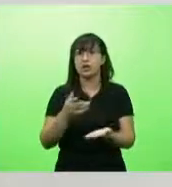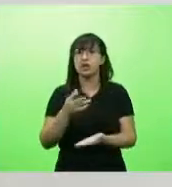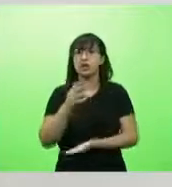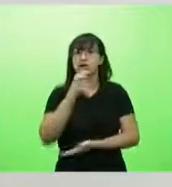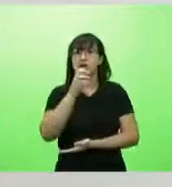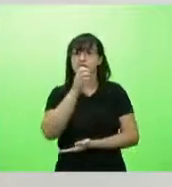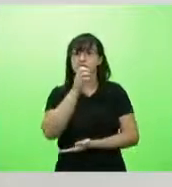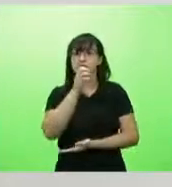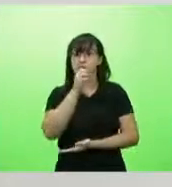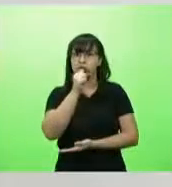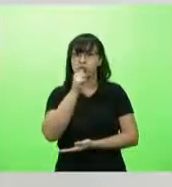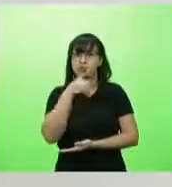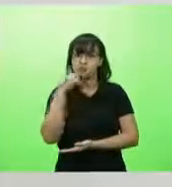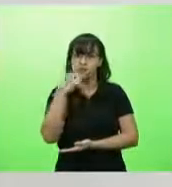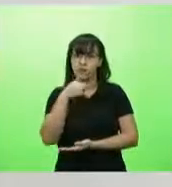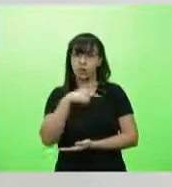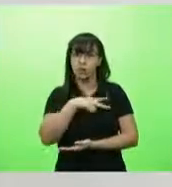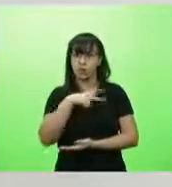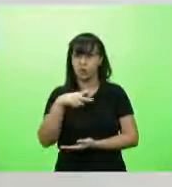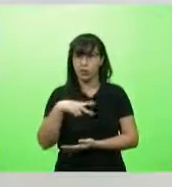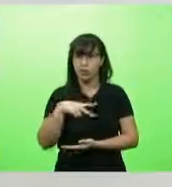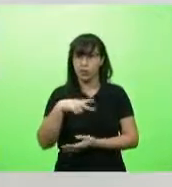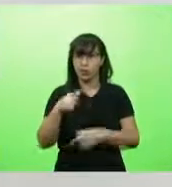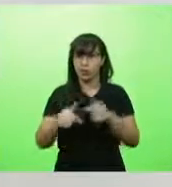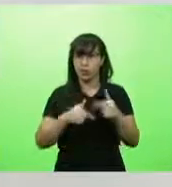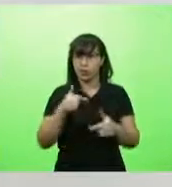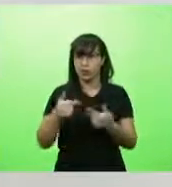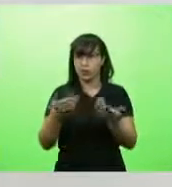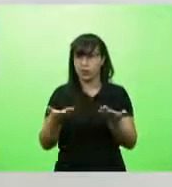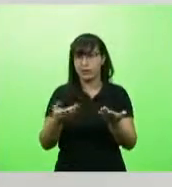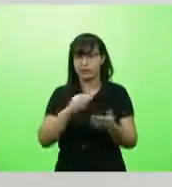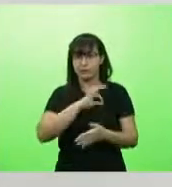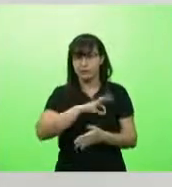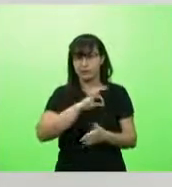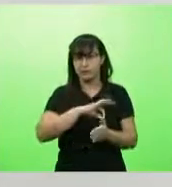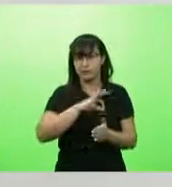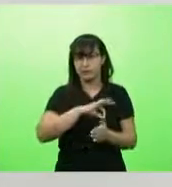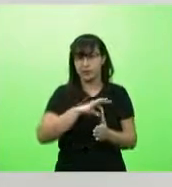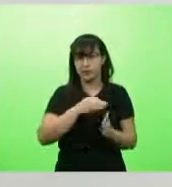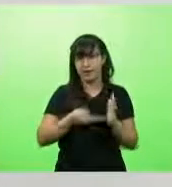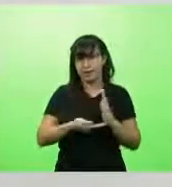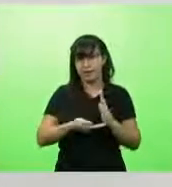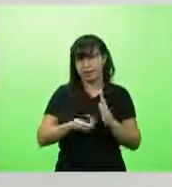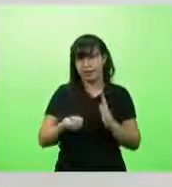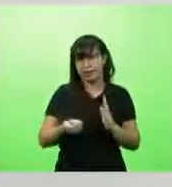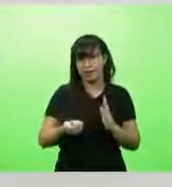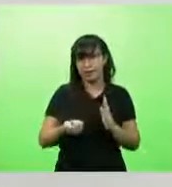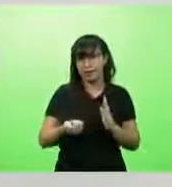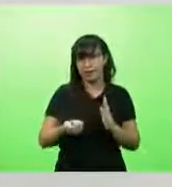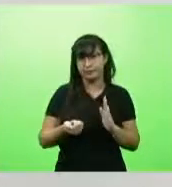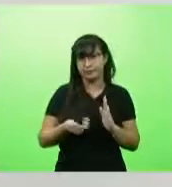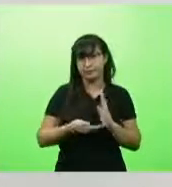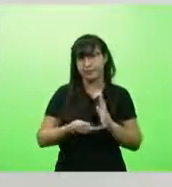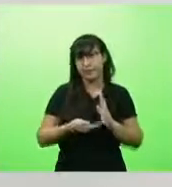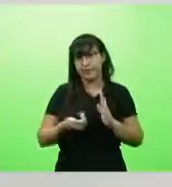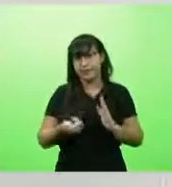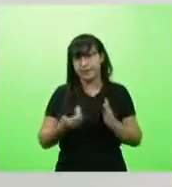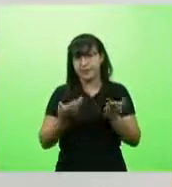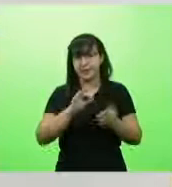o governador, não vai fazer falta nenhuma que ele recebe bem como aposentado e como governador, mas desconta aquele dia do salário